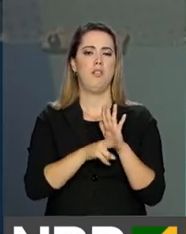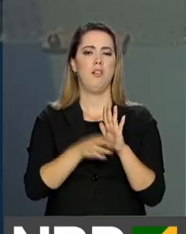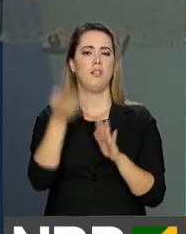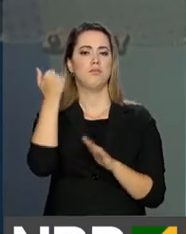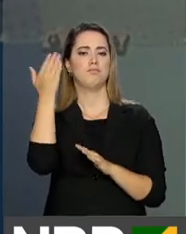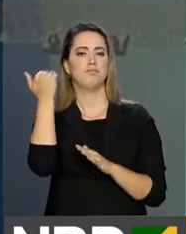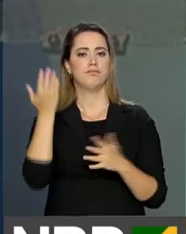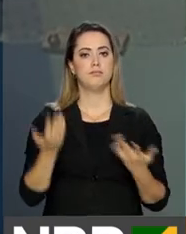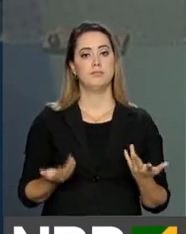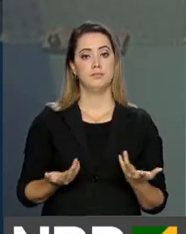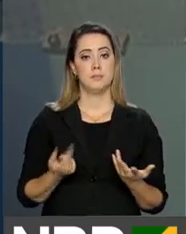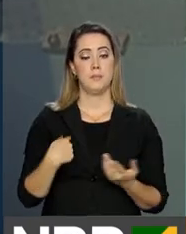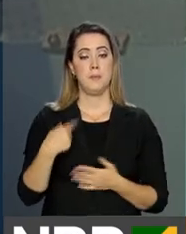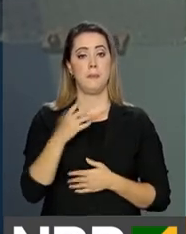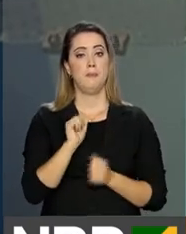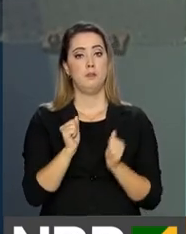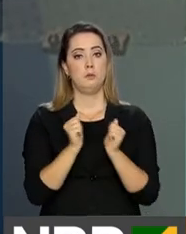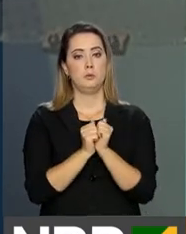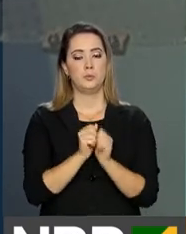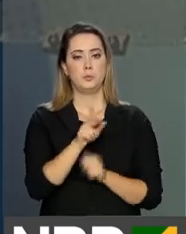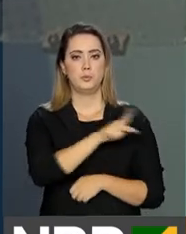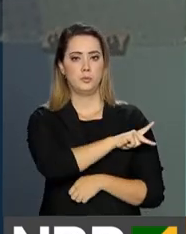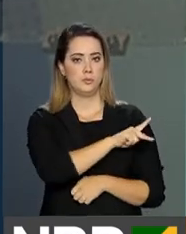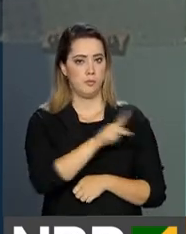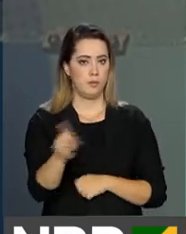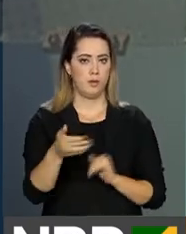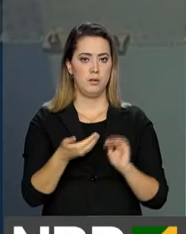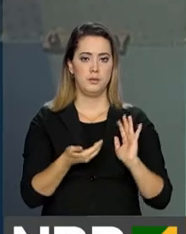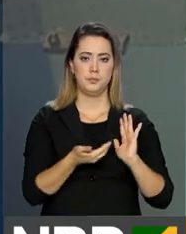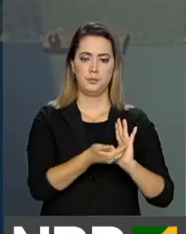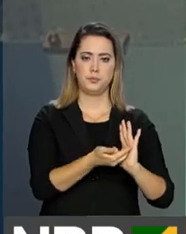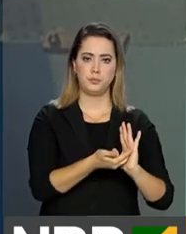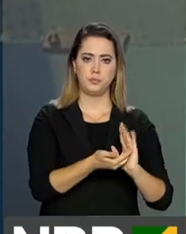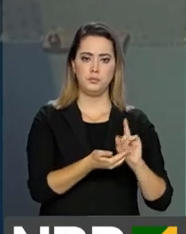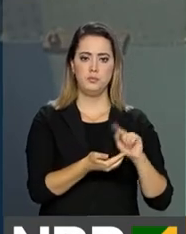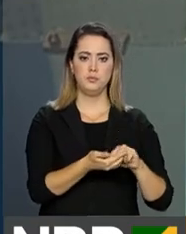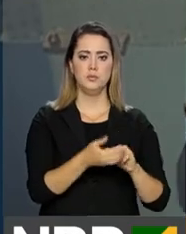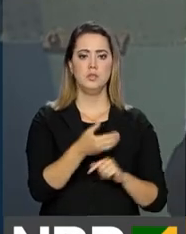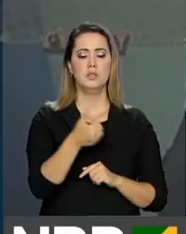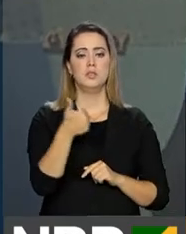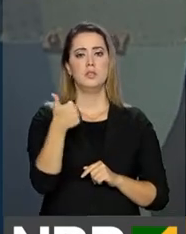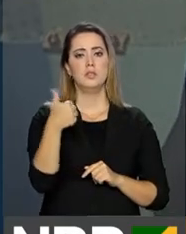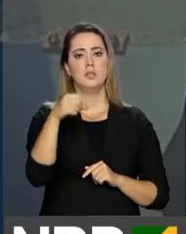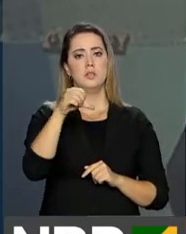pela primeira vez, junto com a Aleluia, com o Carlos Melles, com o Raul, em